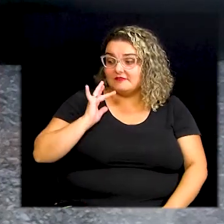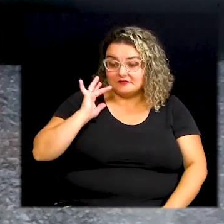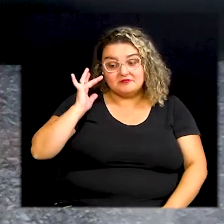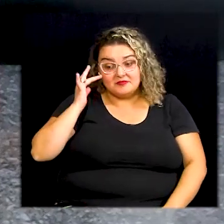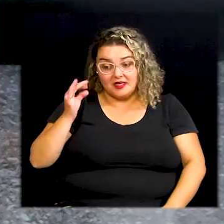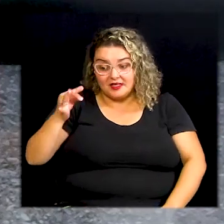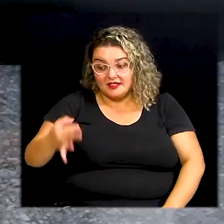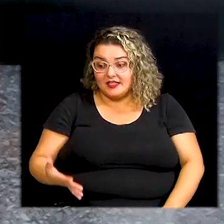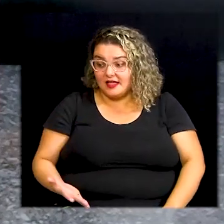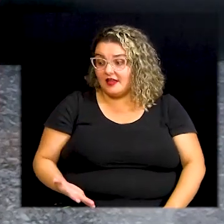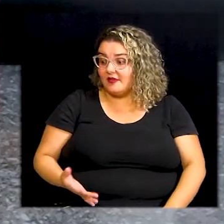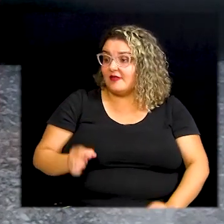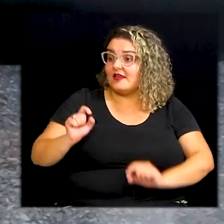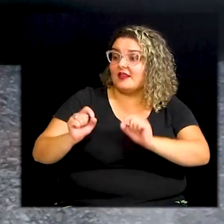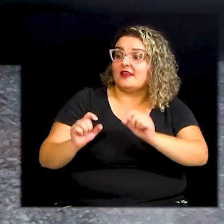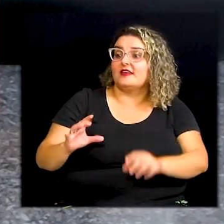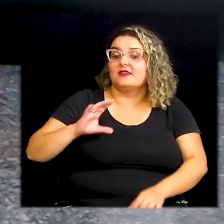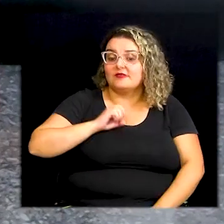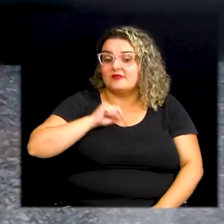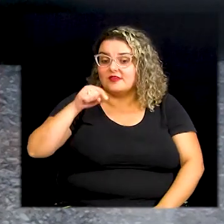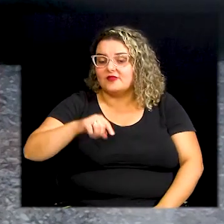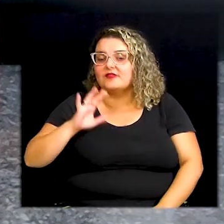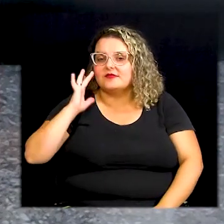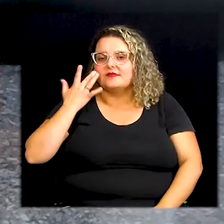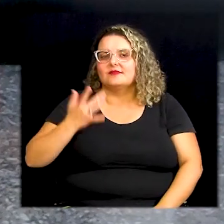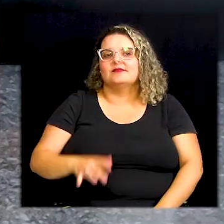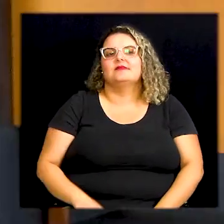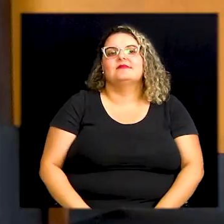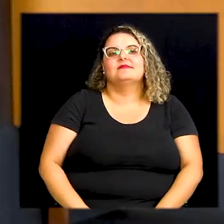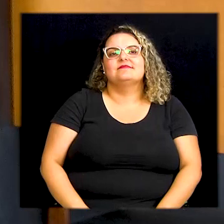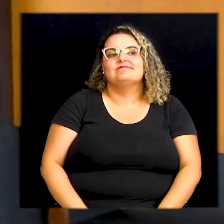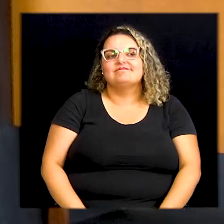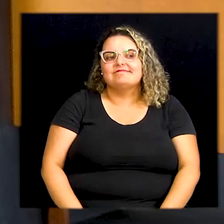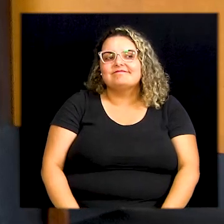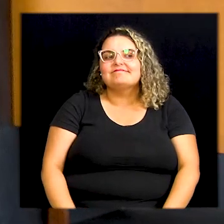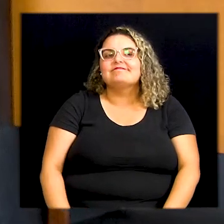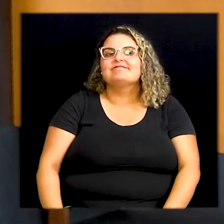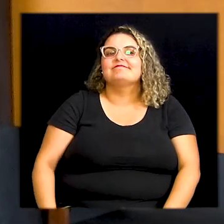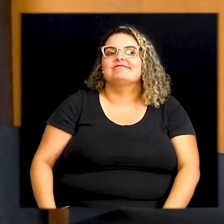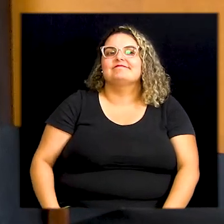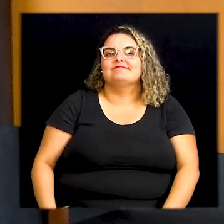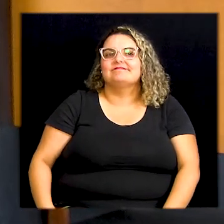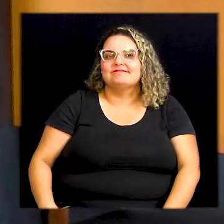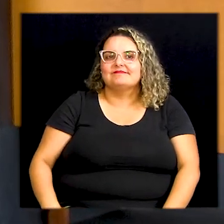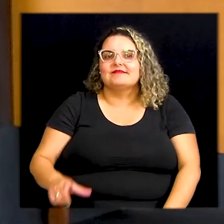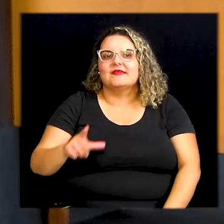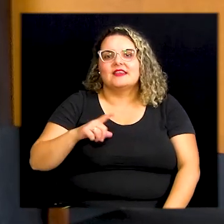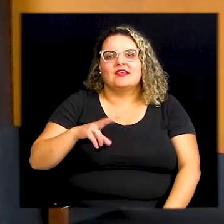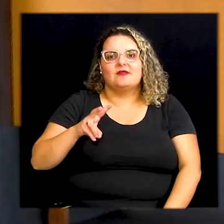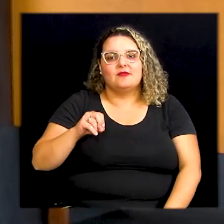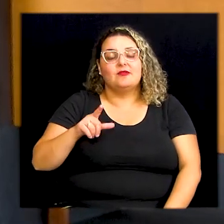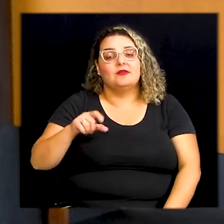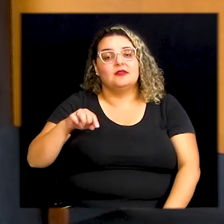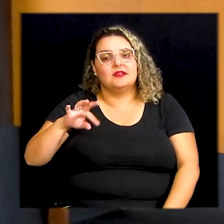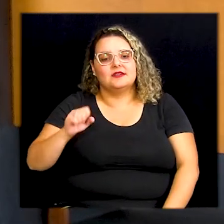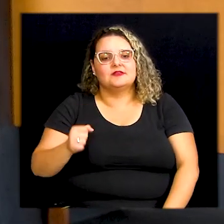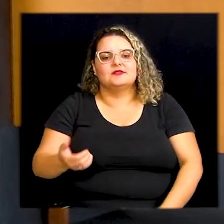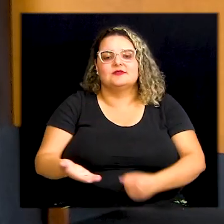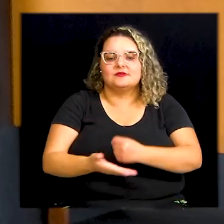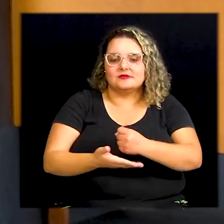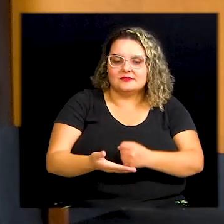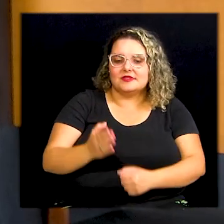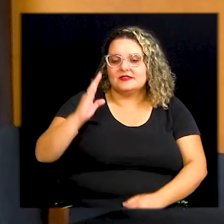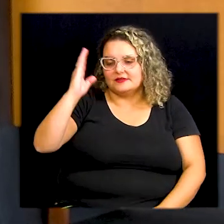que você é do meio-campo? Quem que você gosta que joga ali, que você acha que tá bem? Caraca, velho. Que eu tenho 2 volantes ali, né, que são base